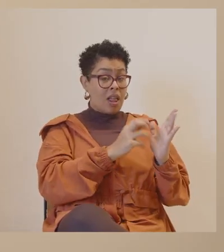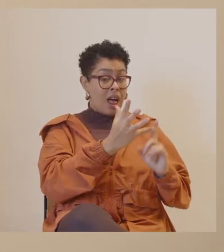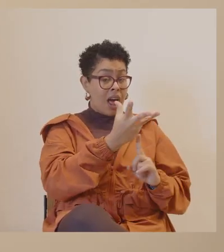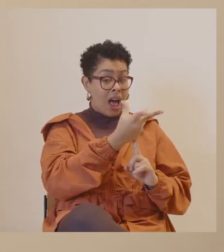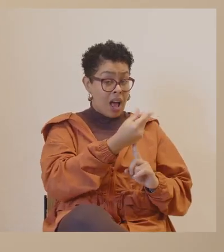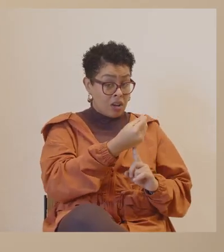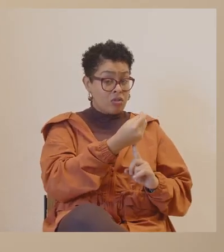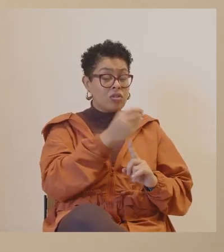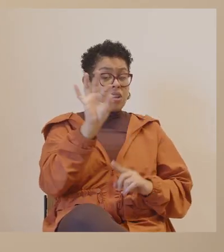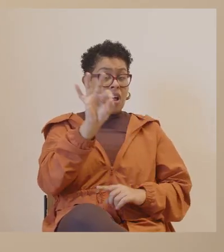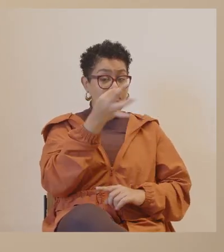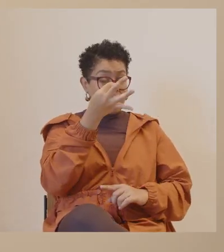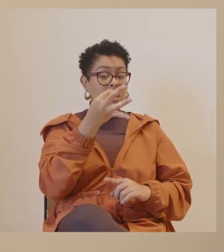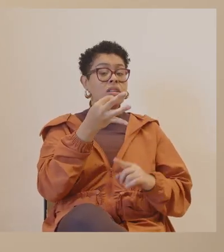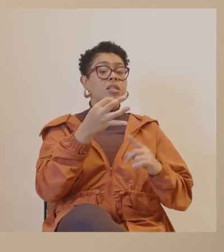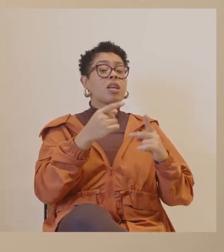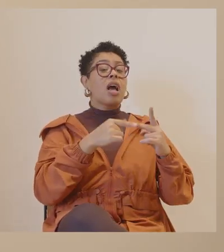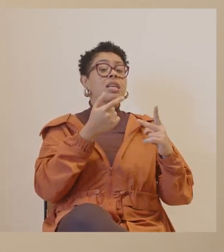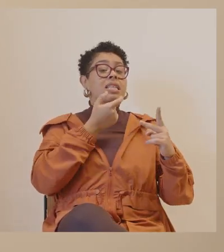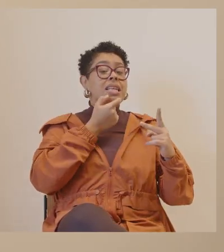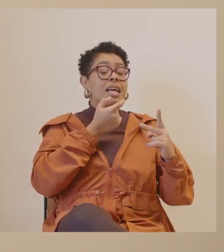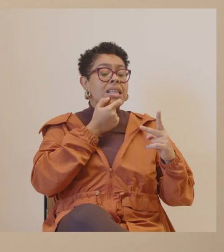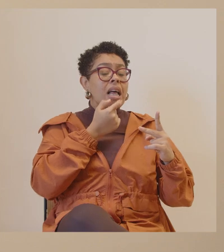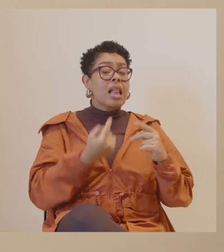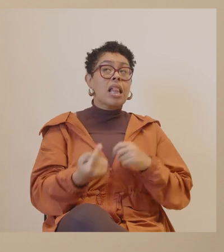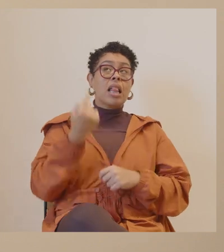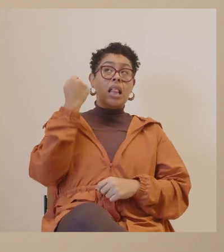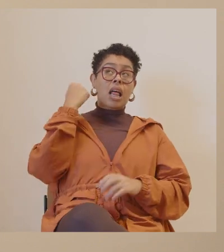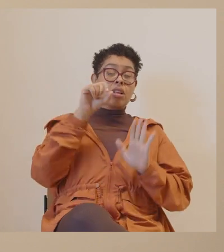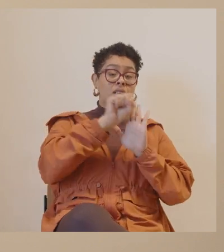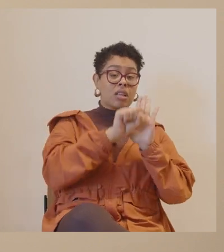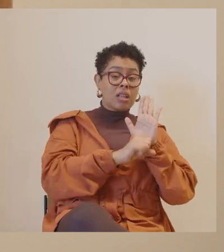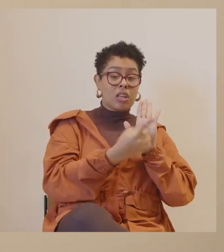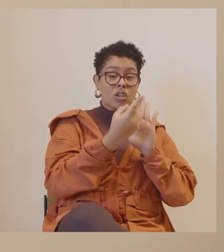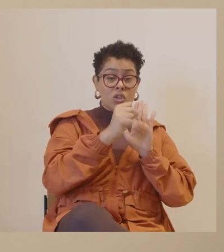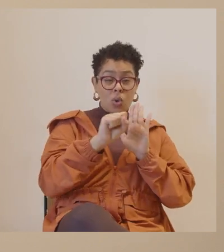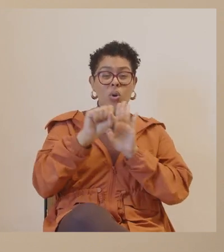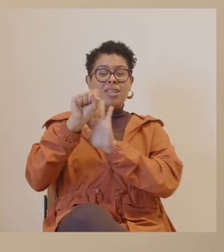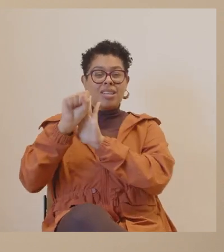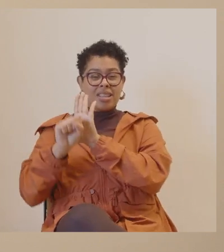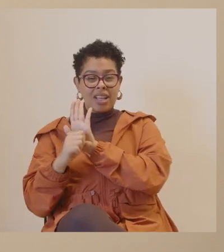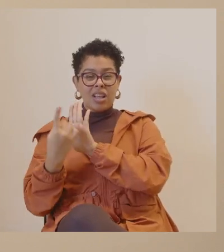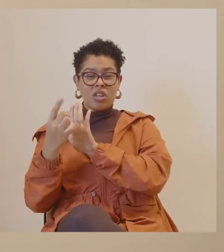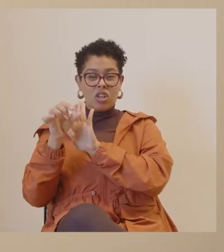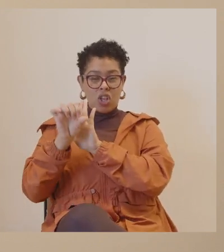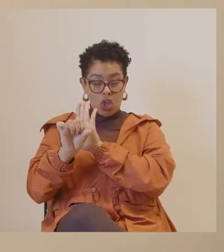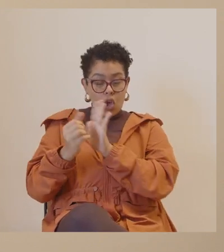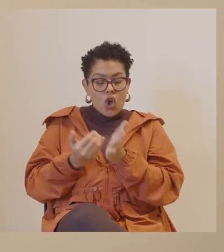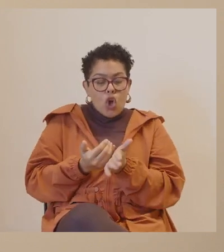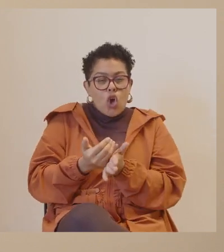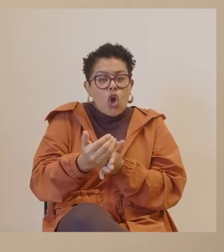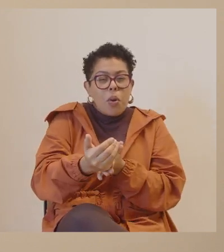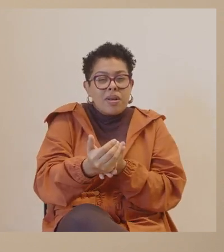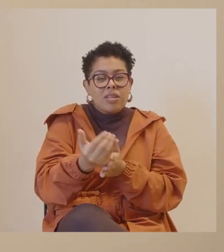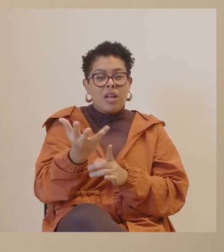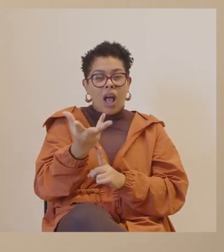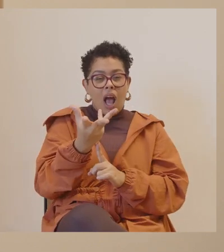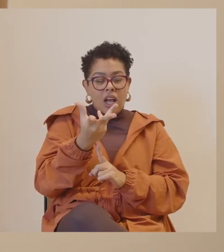o final do século XVIII, início do século XIX, quando a gente vê a emergência de um conjunto de artistas que trabalham